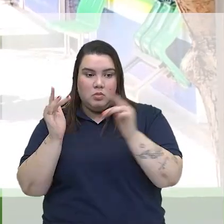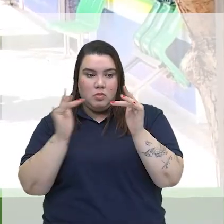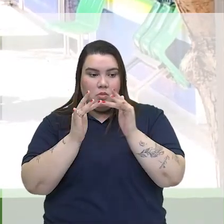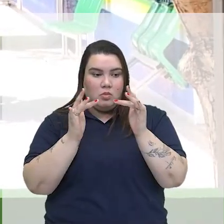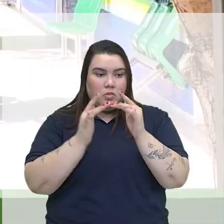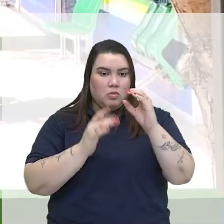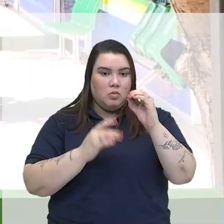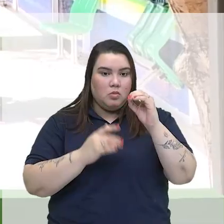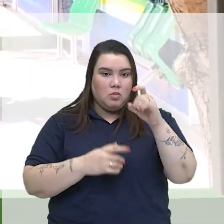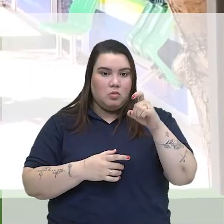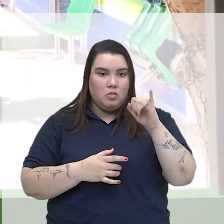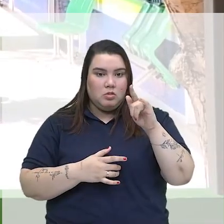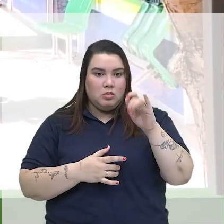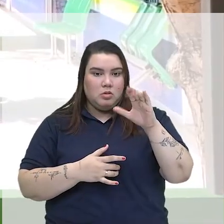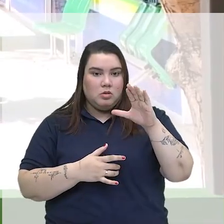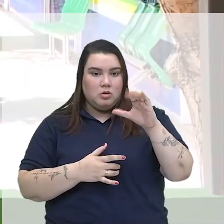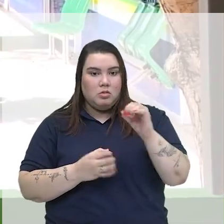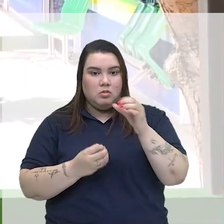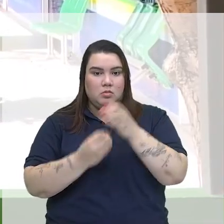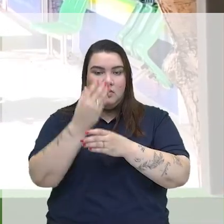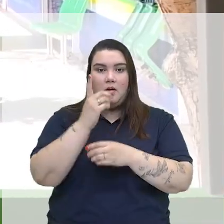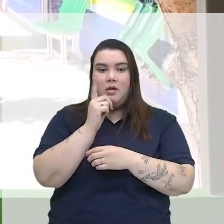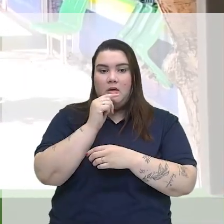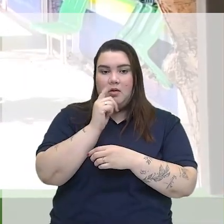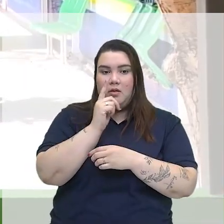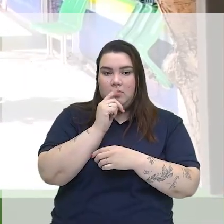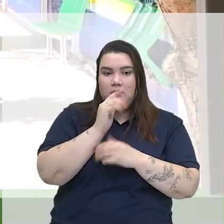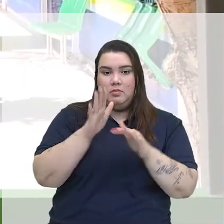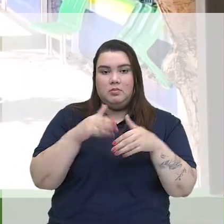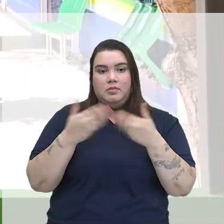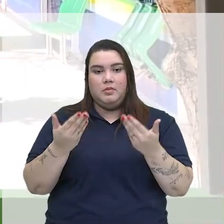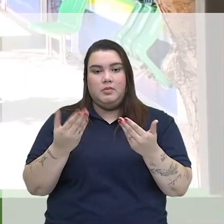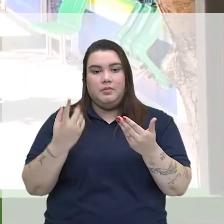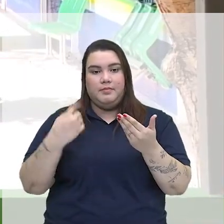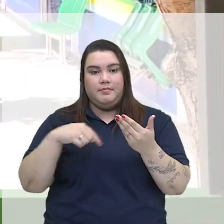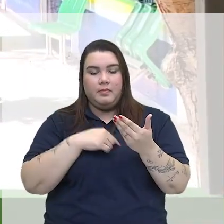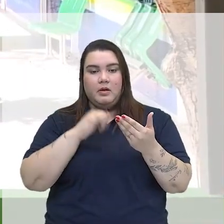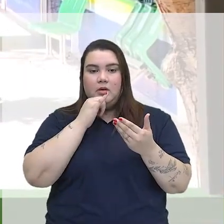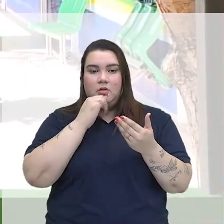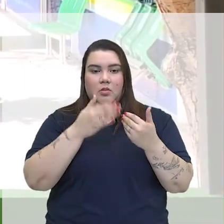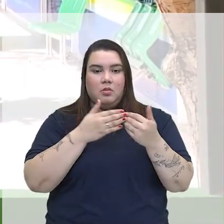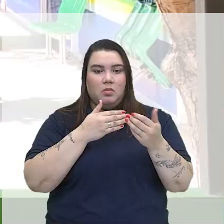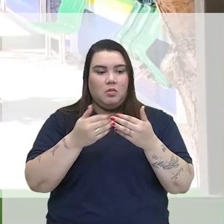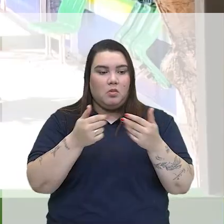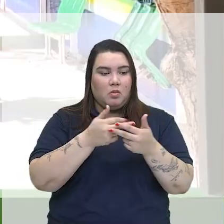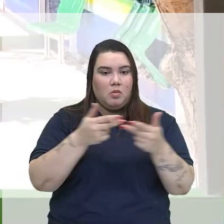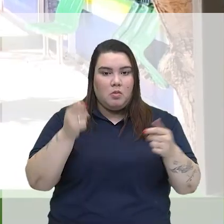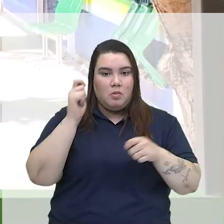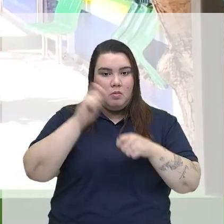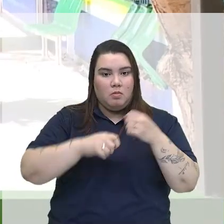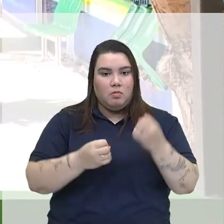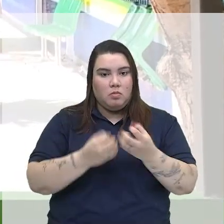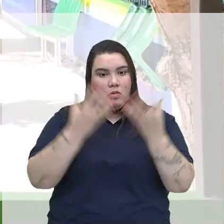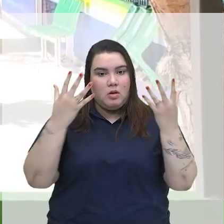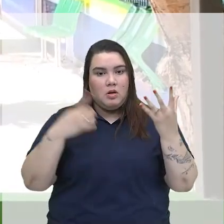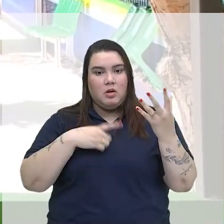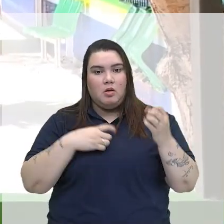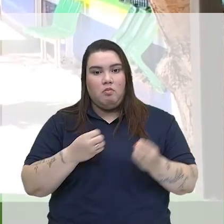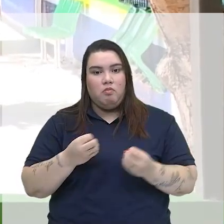com o oxigênio, nós teremos a produção de água. Então, normalmente, quando a gente queima alguma coisa ou há alguma explosão, sai